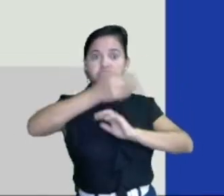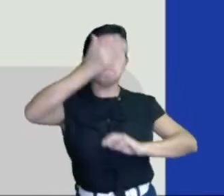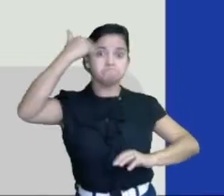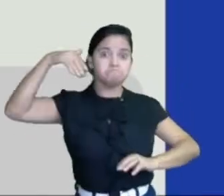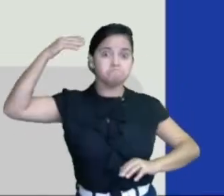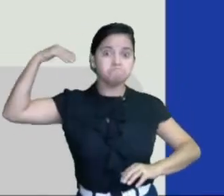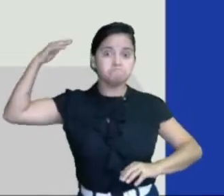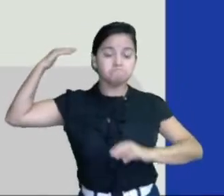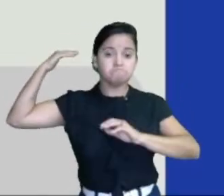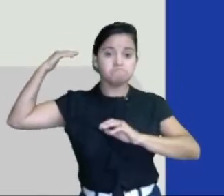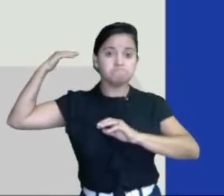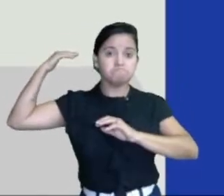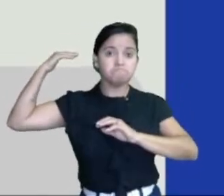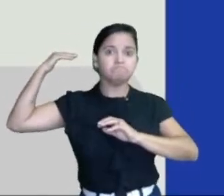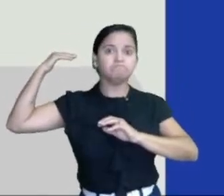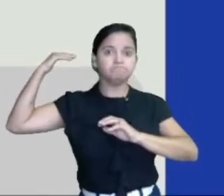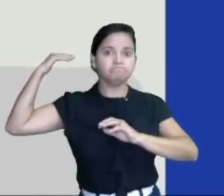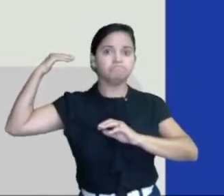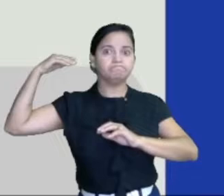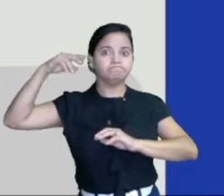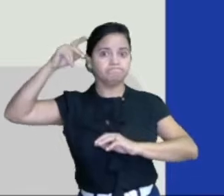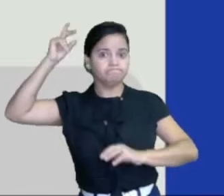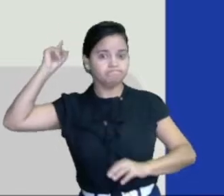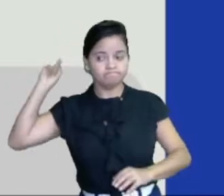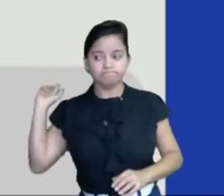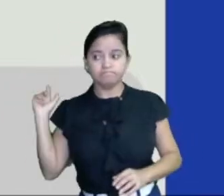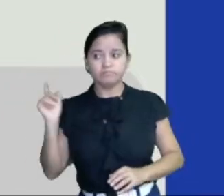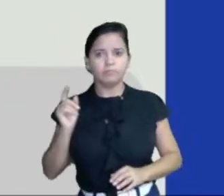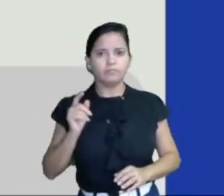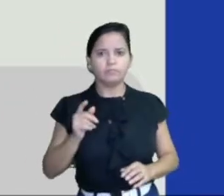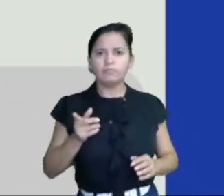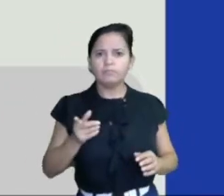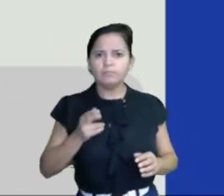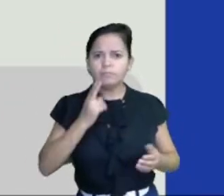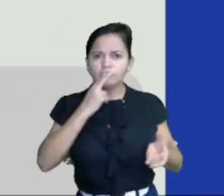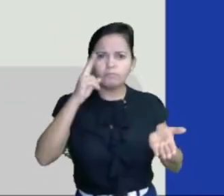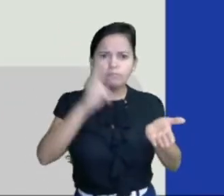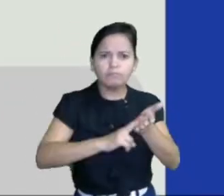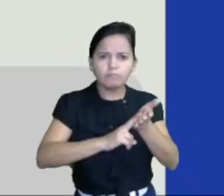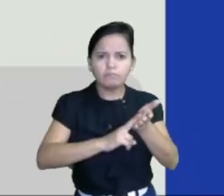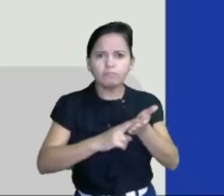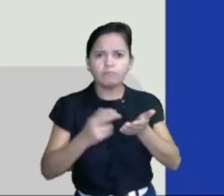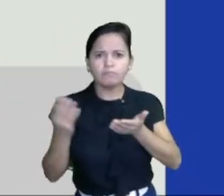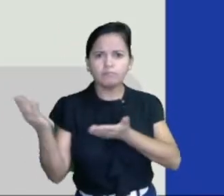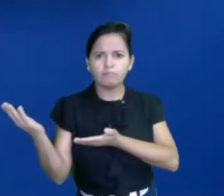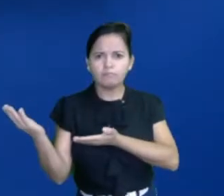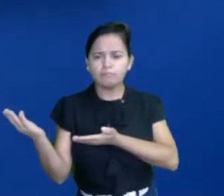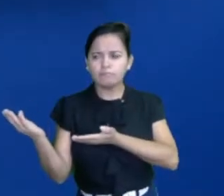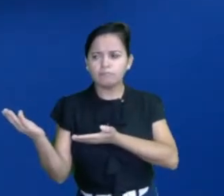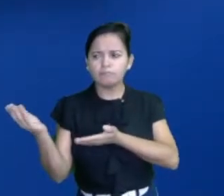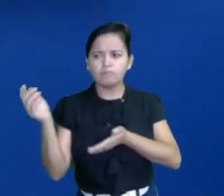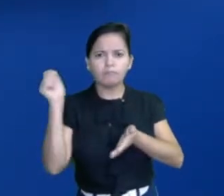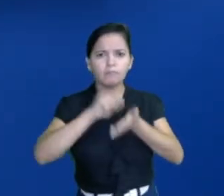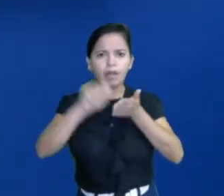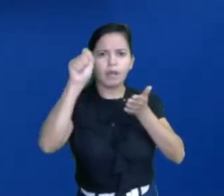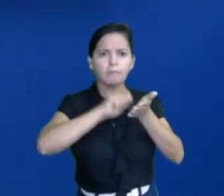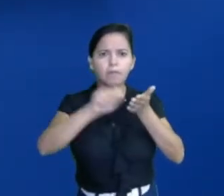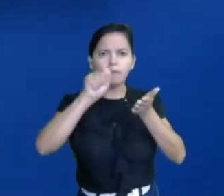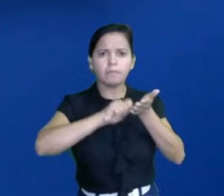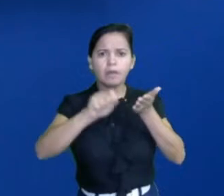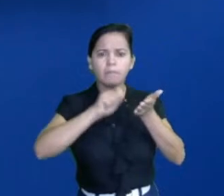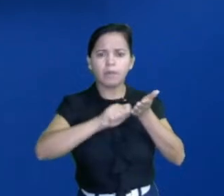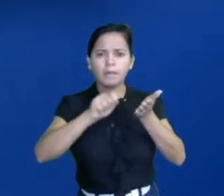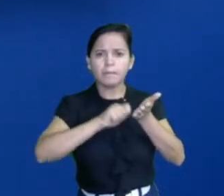isso aí ó, é uma carta de Pero Vaz de Caminha. Foi um homenzinho que veio lá nas caravelas